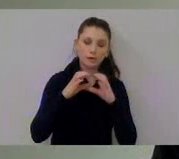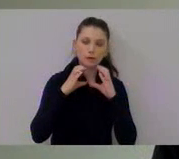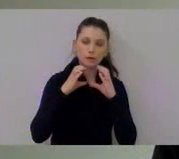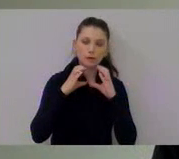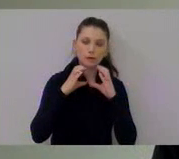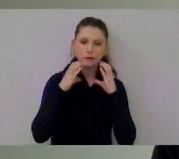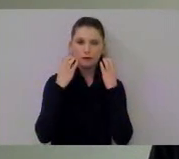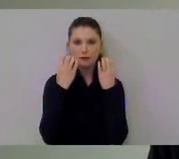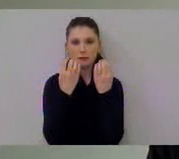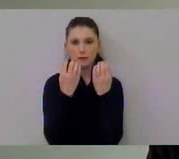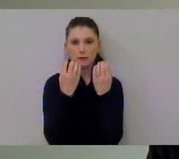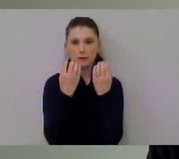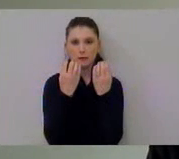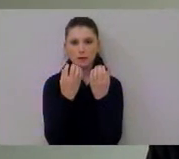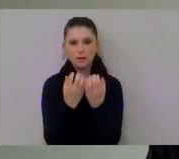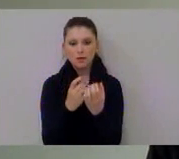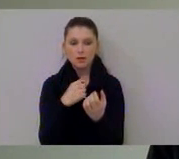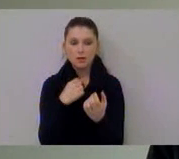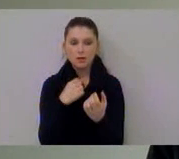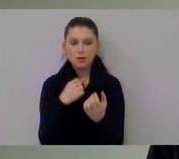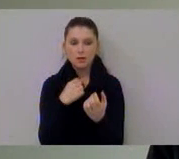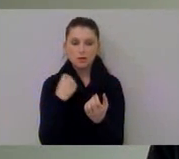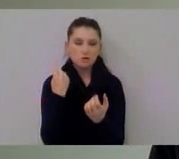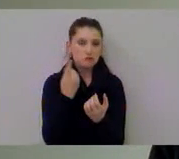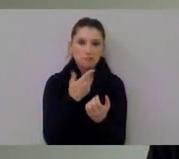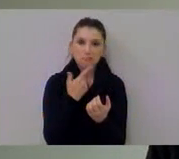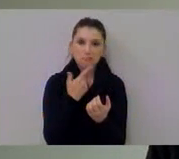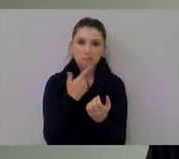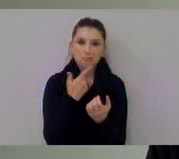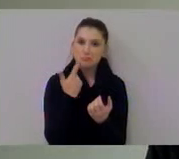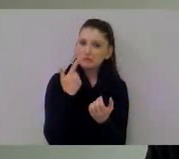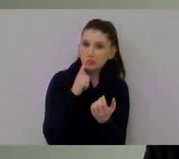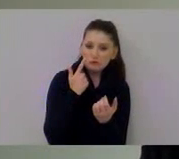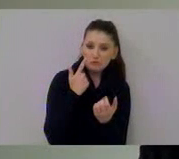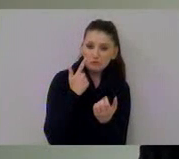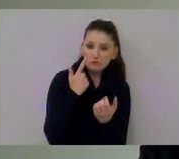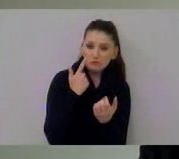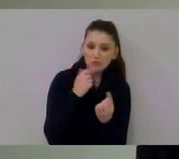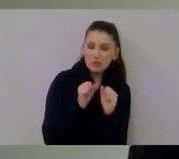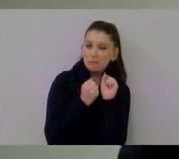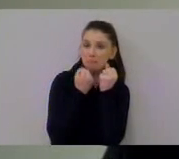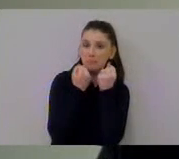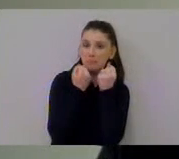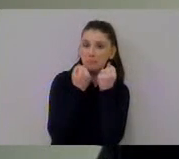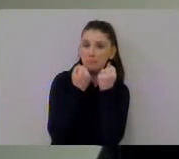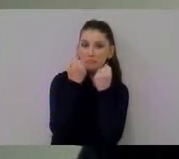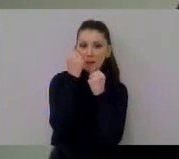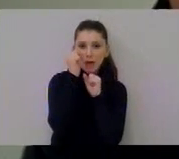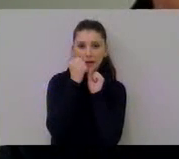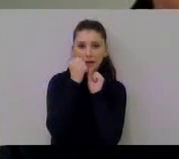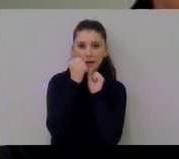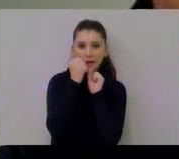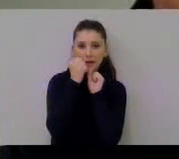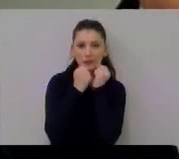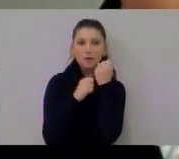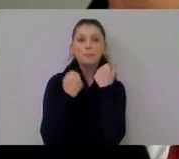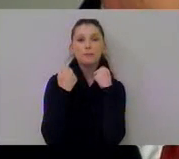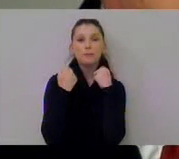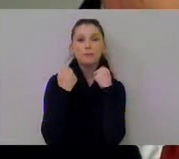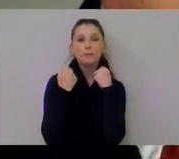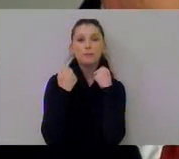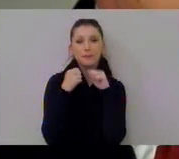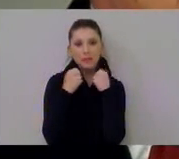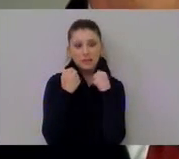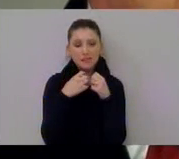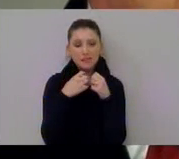Não ter os maquinários, temos que dar jeito. A população não quer saber